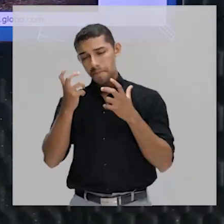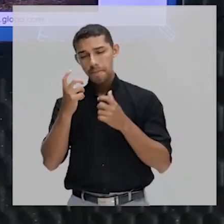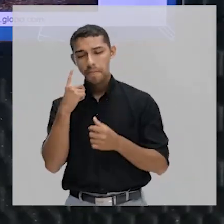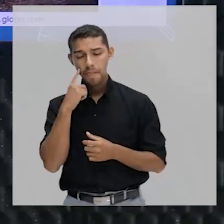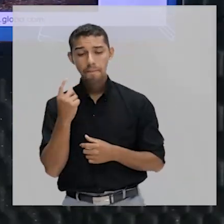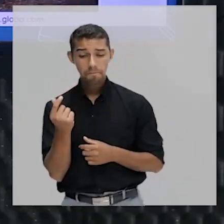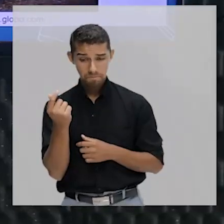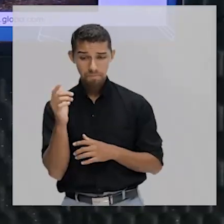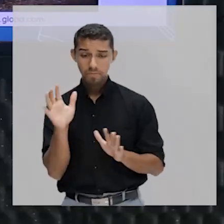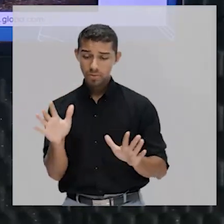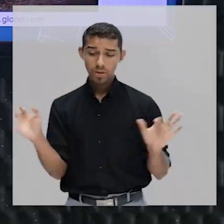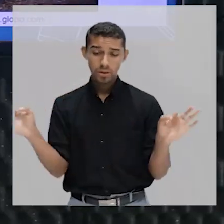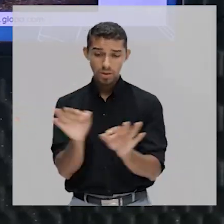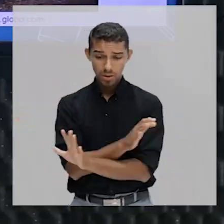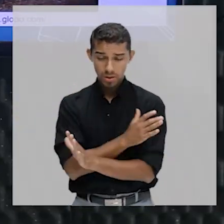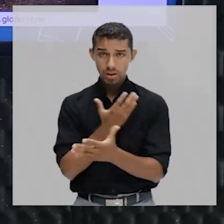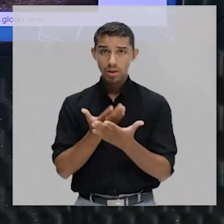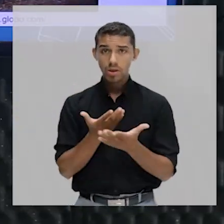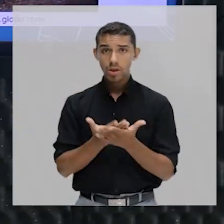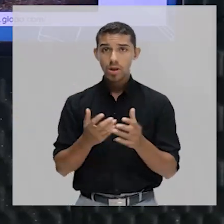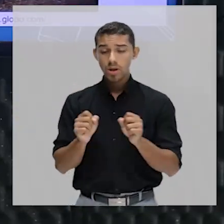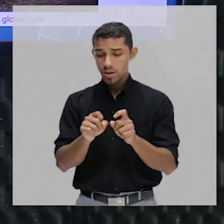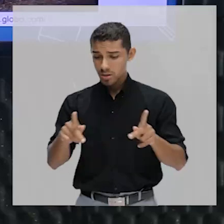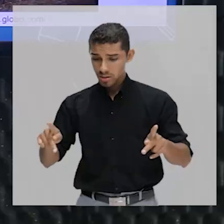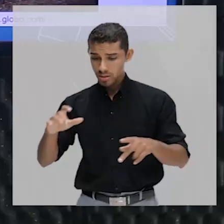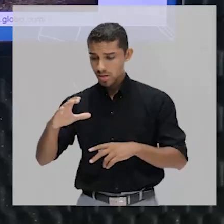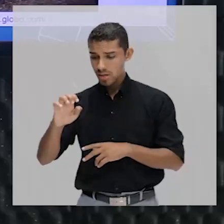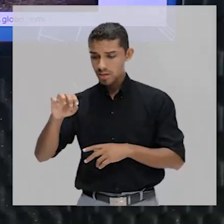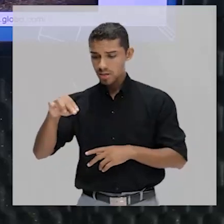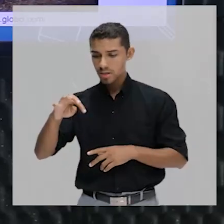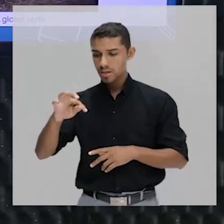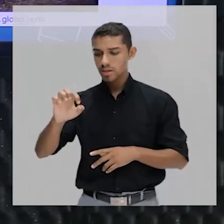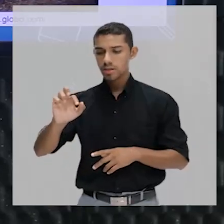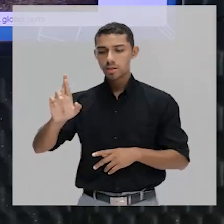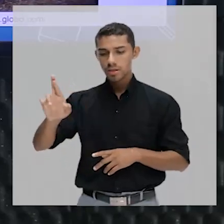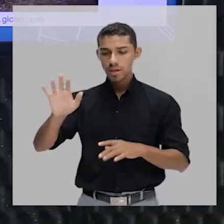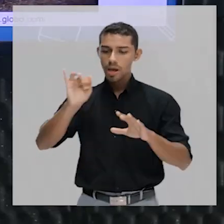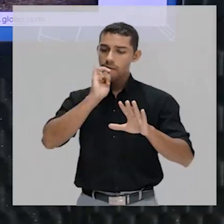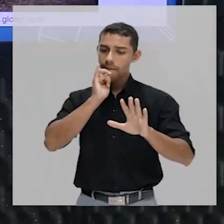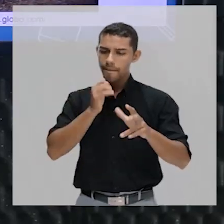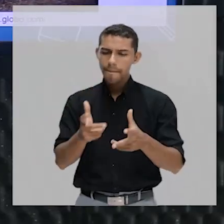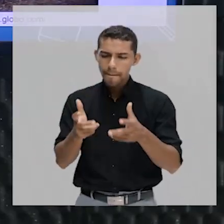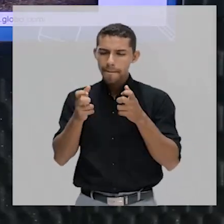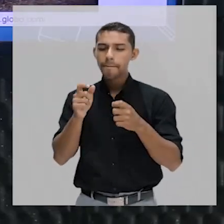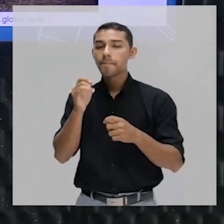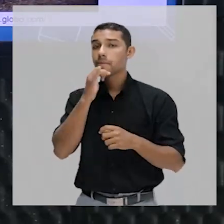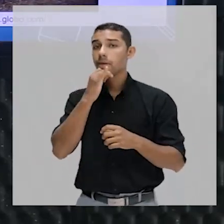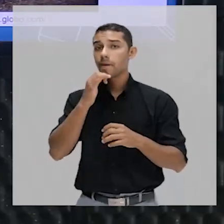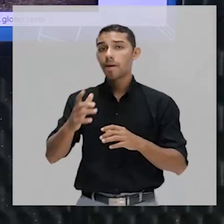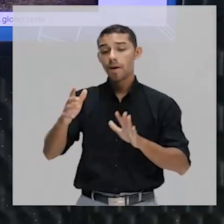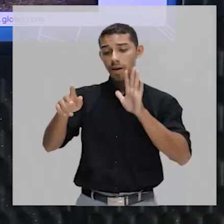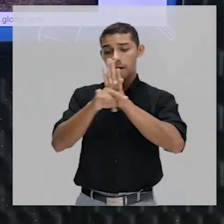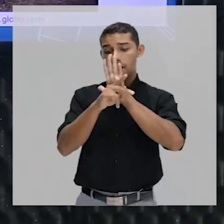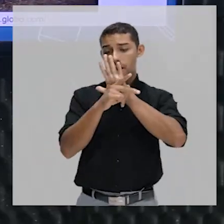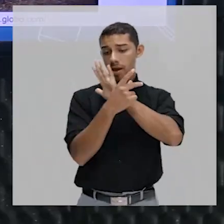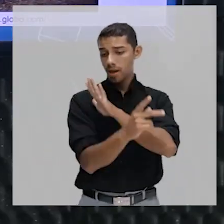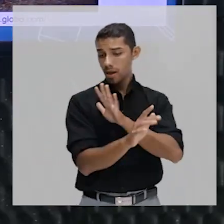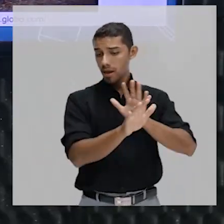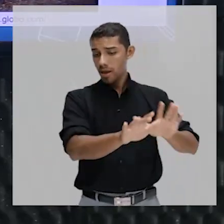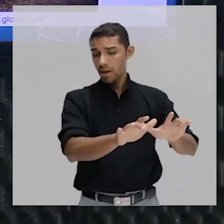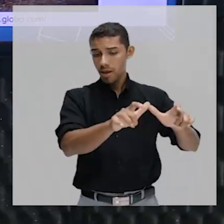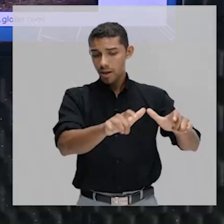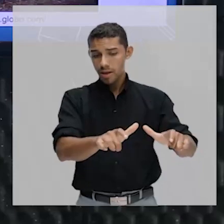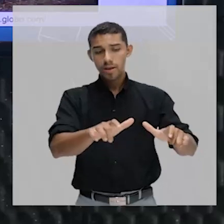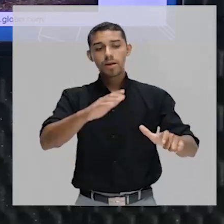Tanto é, para a gente finalizar, que shopping centers perceberam isso. E o que, que eles estão tentando trazer? Essa ideia de pertencimento ao espaço do